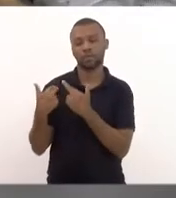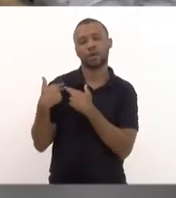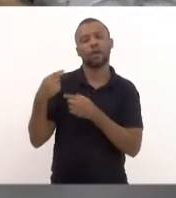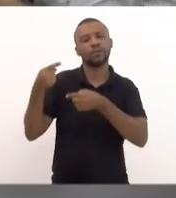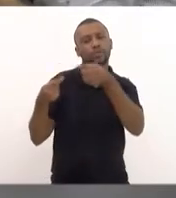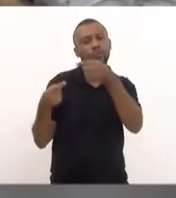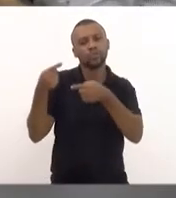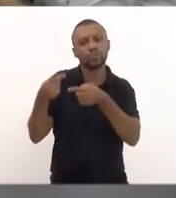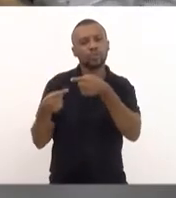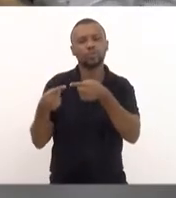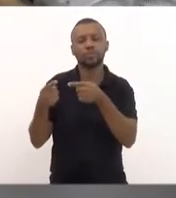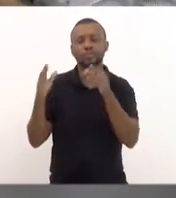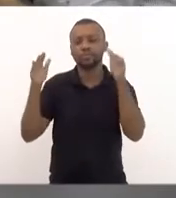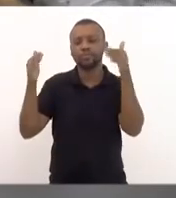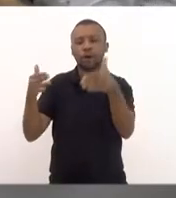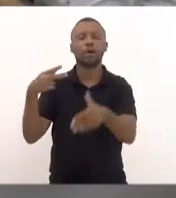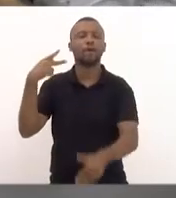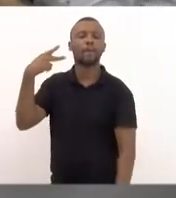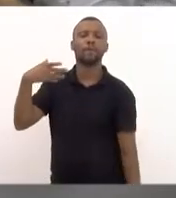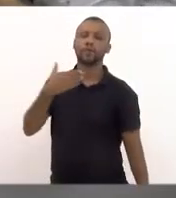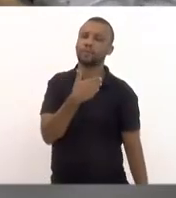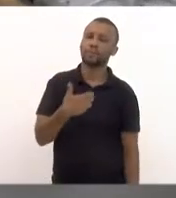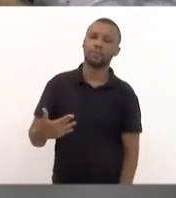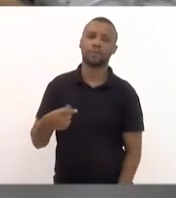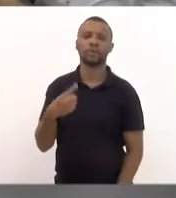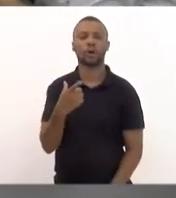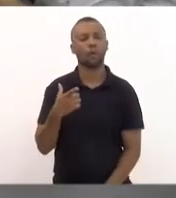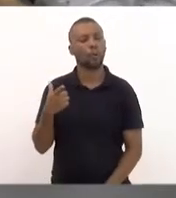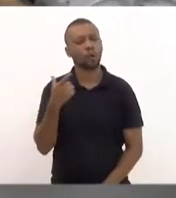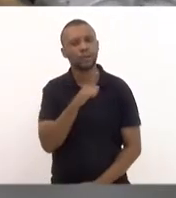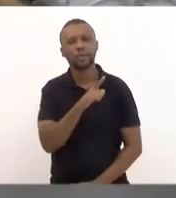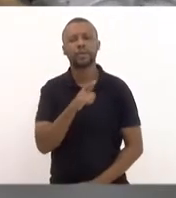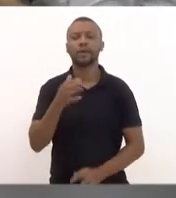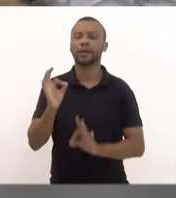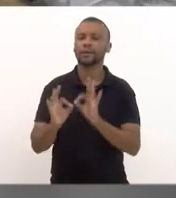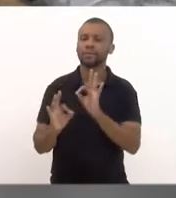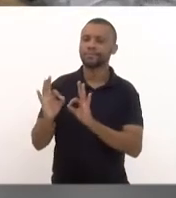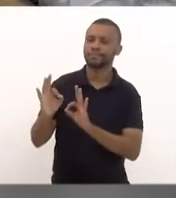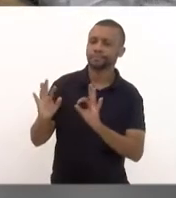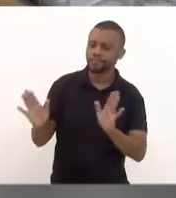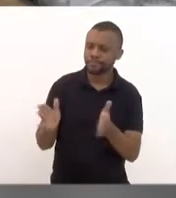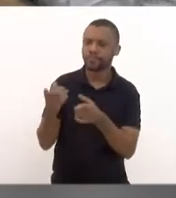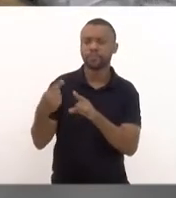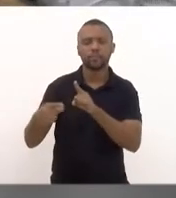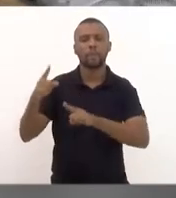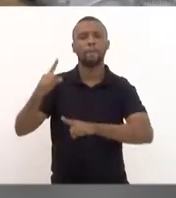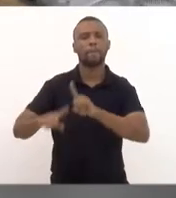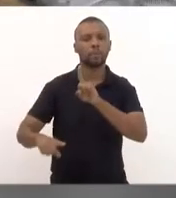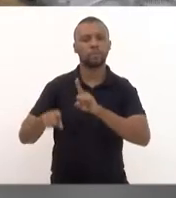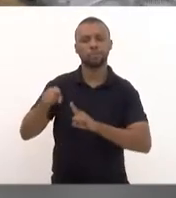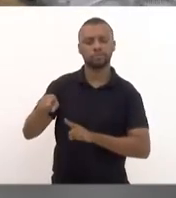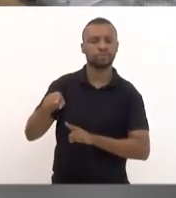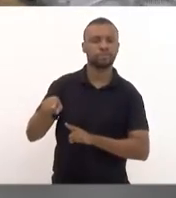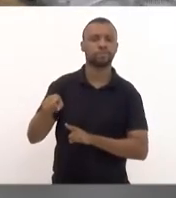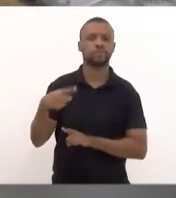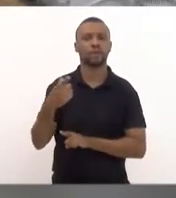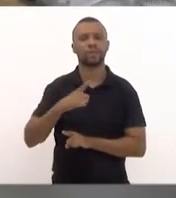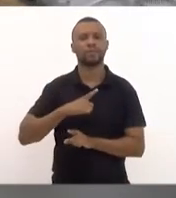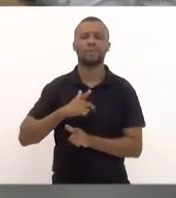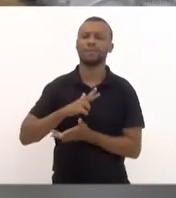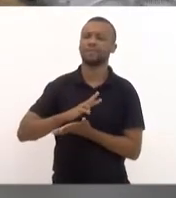realmente políticas públicas para que a gente consiga fazer com que o Arco Metropolitano seja um sucesso. A gente tem ali diversos